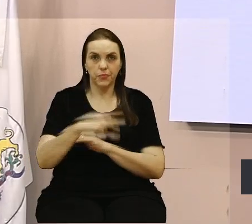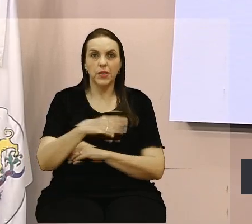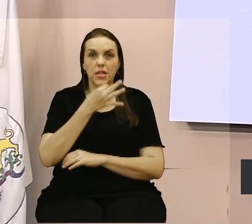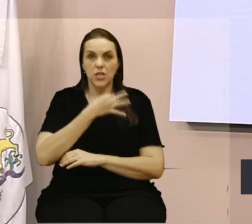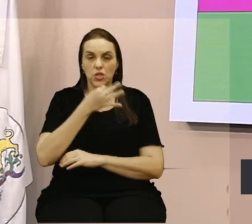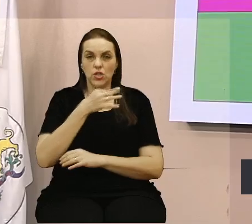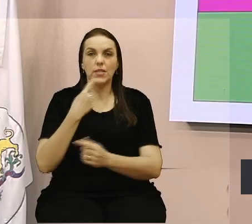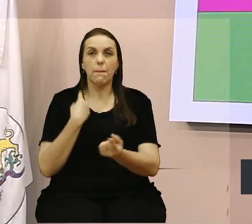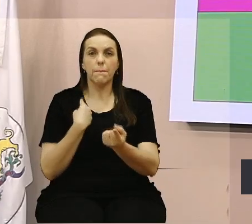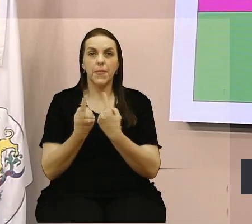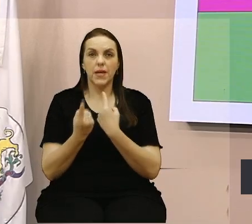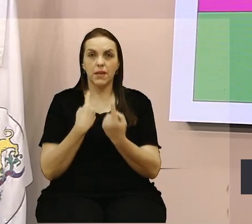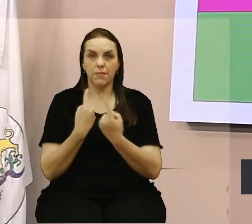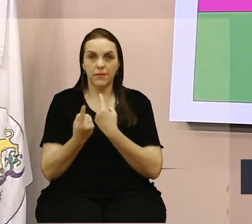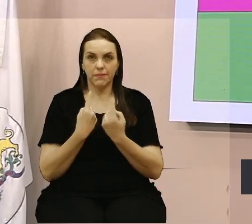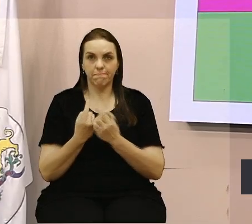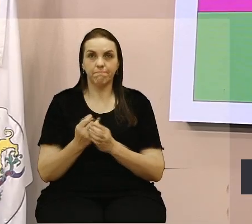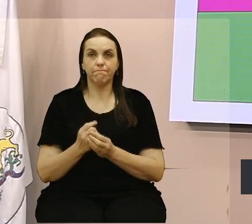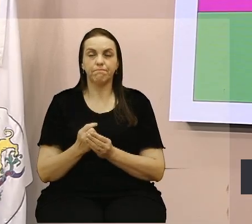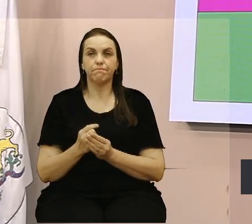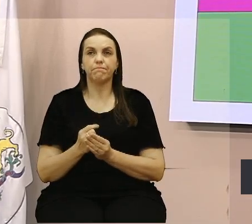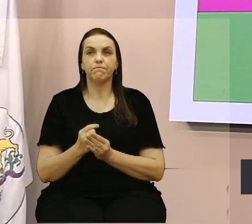perimetrais. 11%, né?